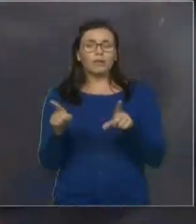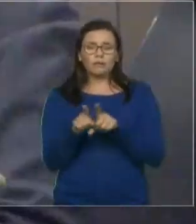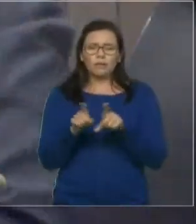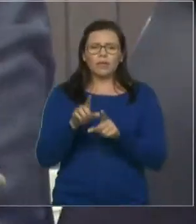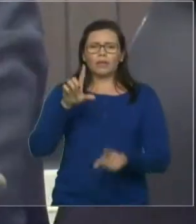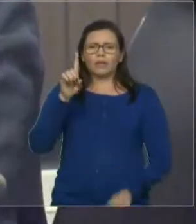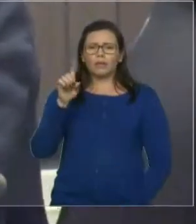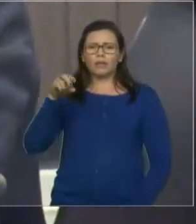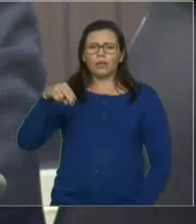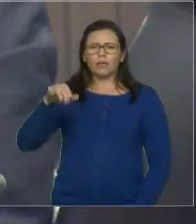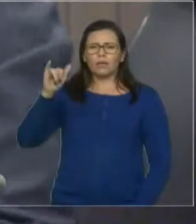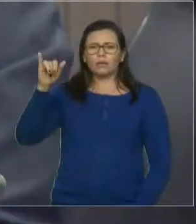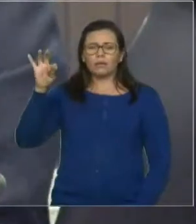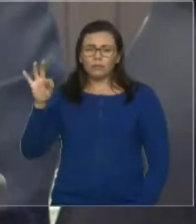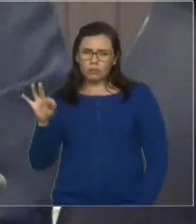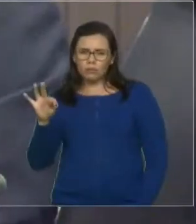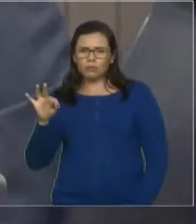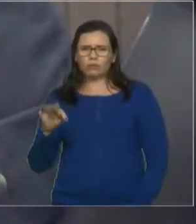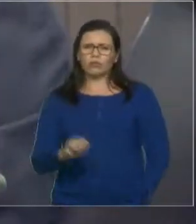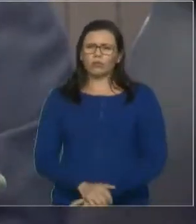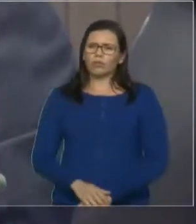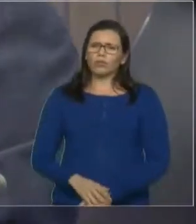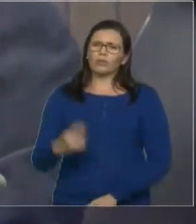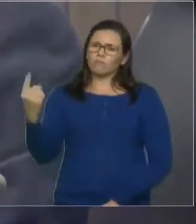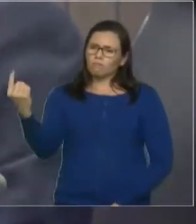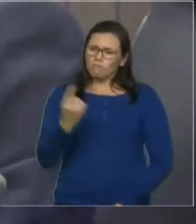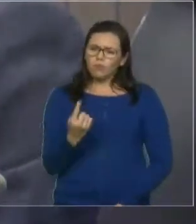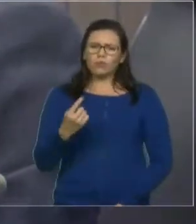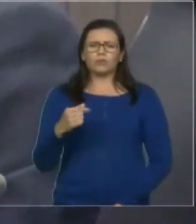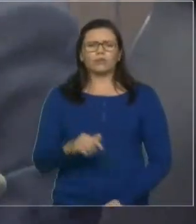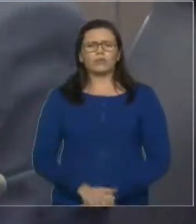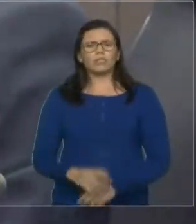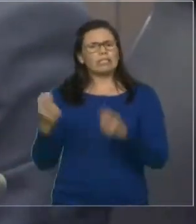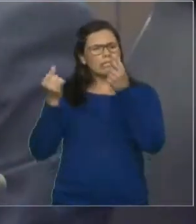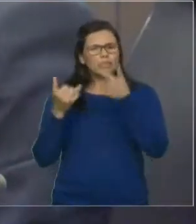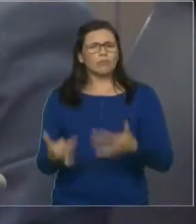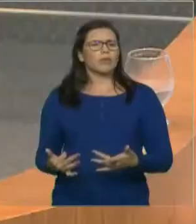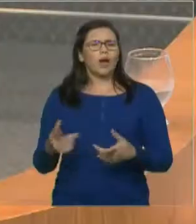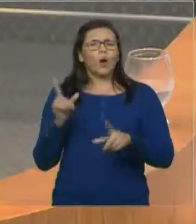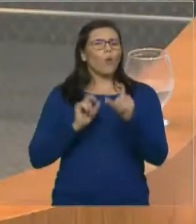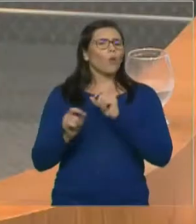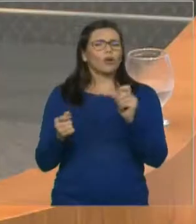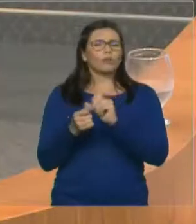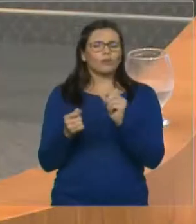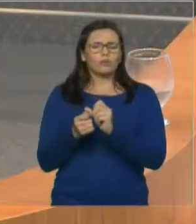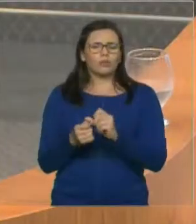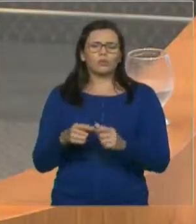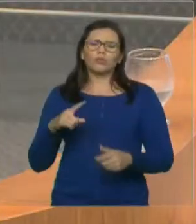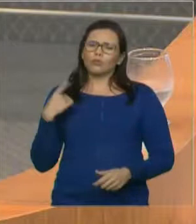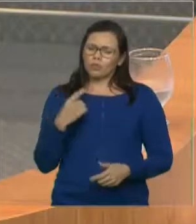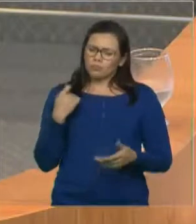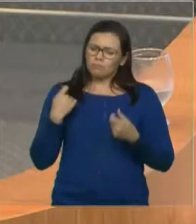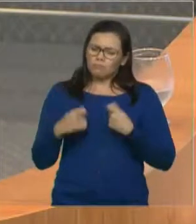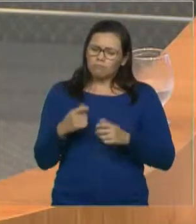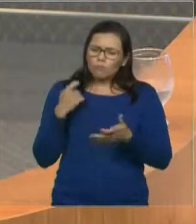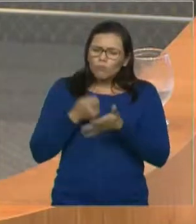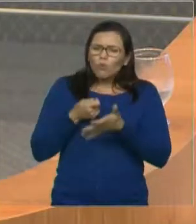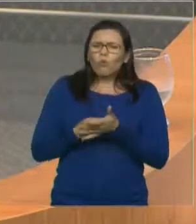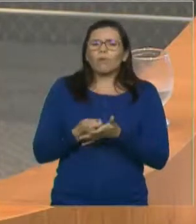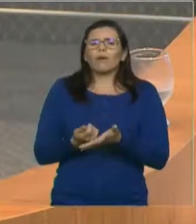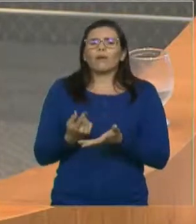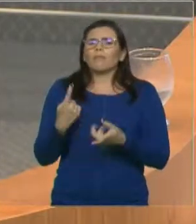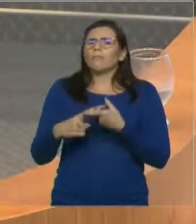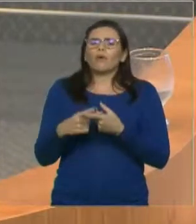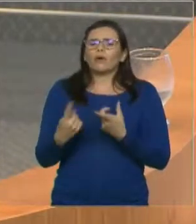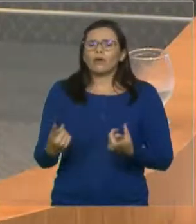efetivação de melhorias nas estradas no estado do Maranhão. Deputado Wellington, muito obrigado pela parte de Vossa Excelência, mas eu